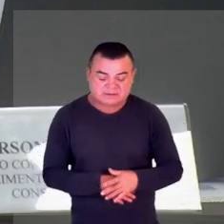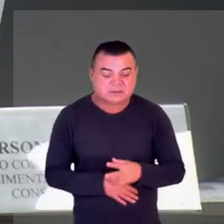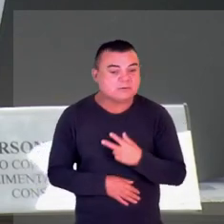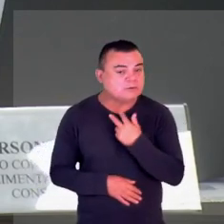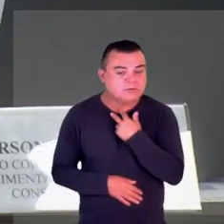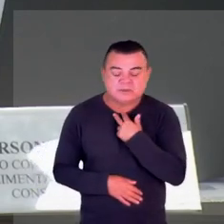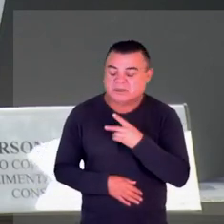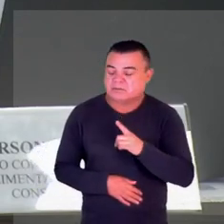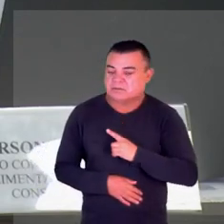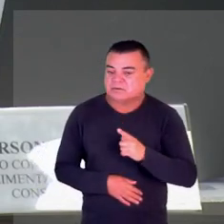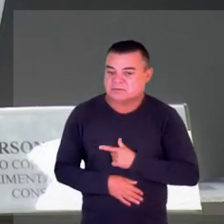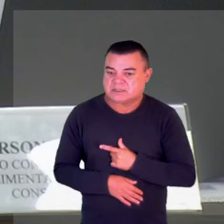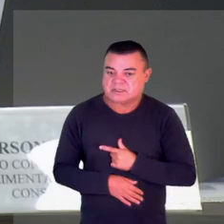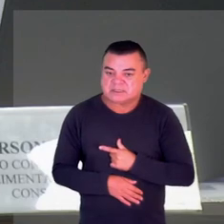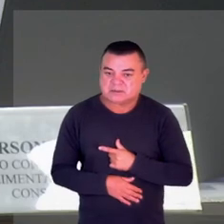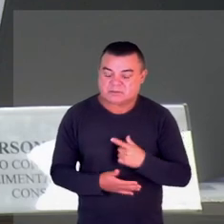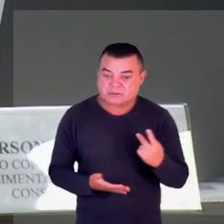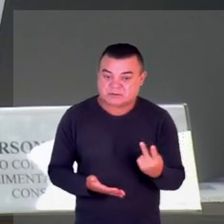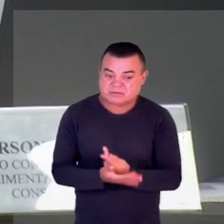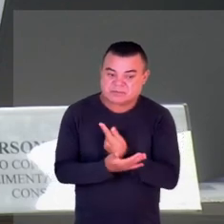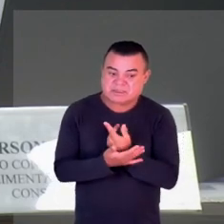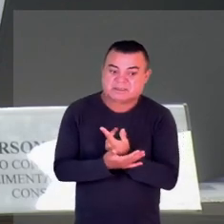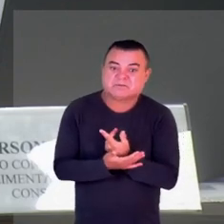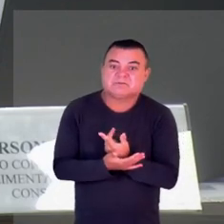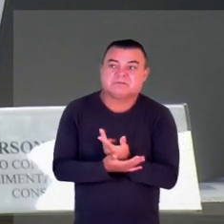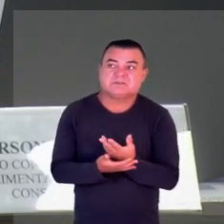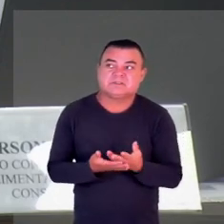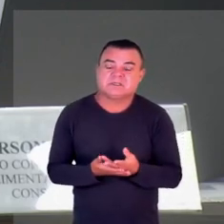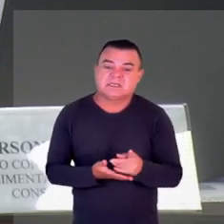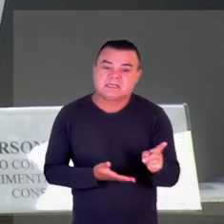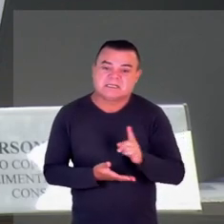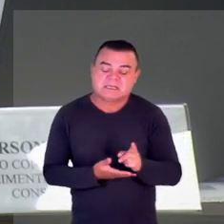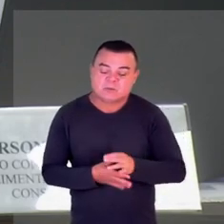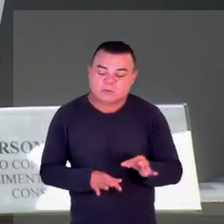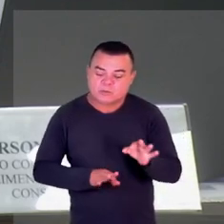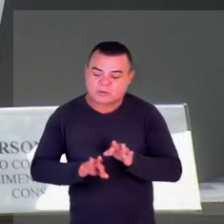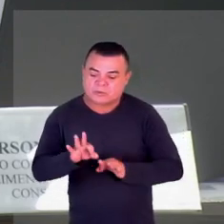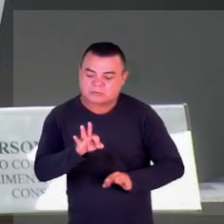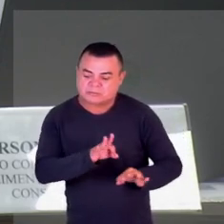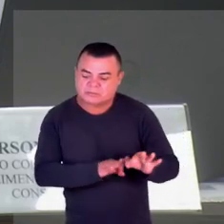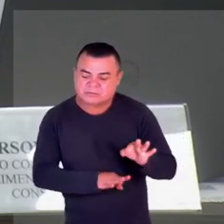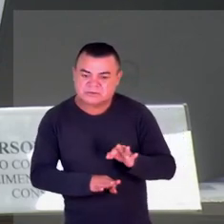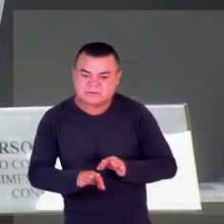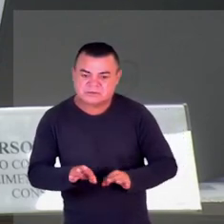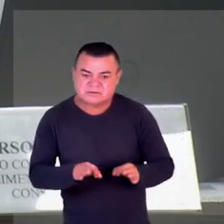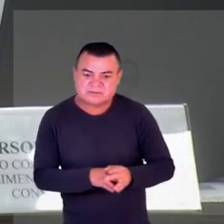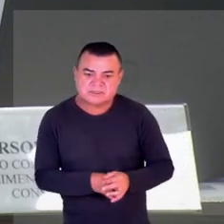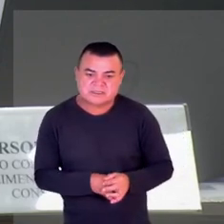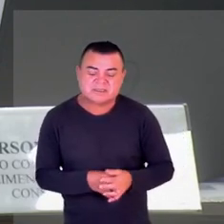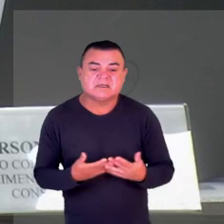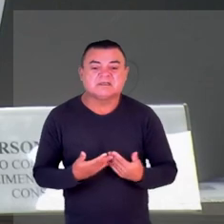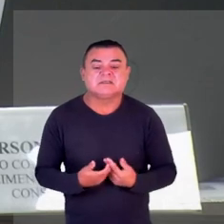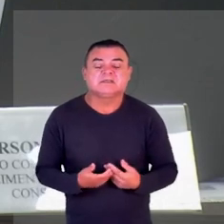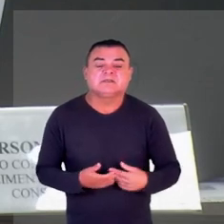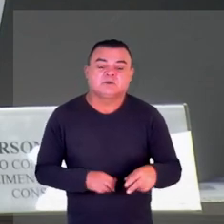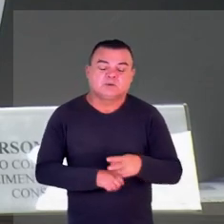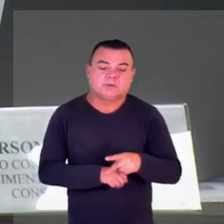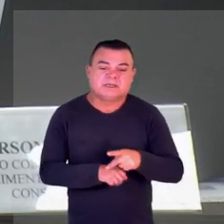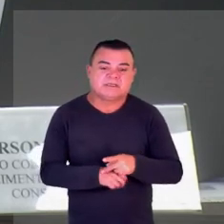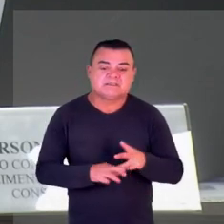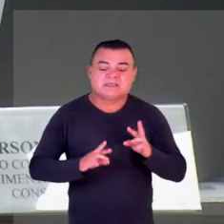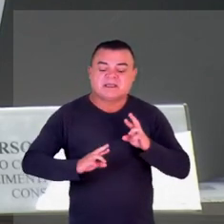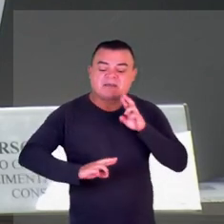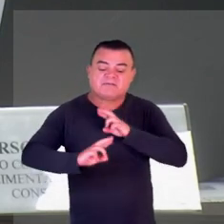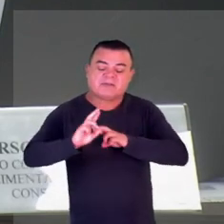situação de inclusive de não planejar o país inclusive no que se refere a